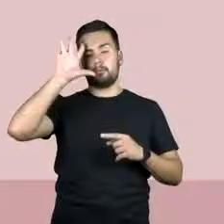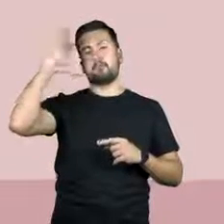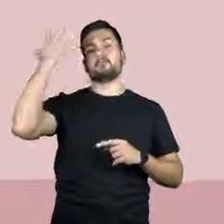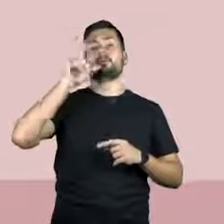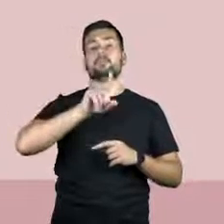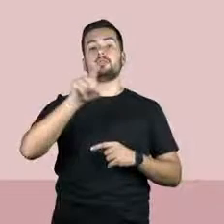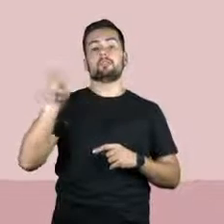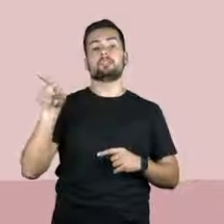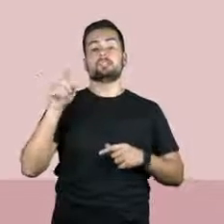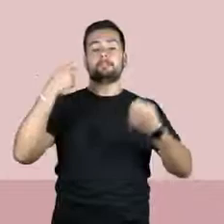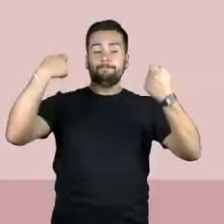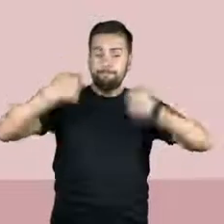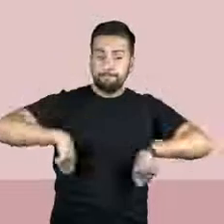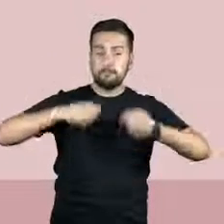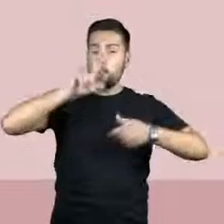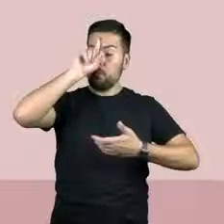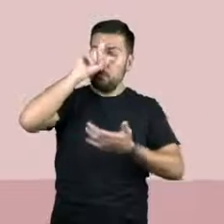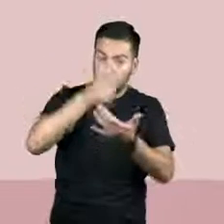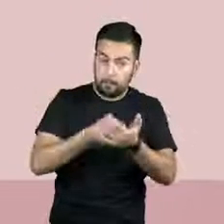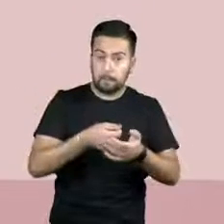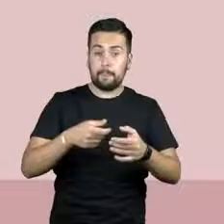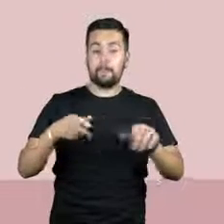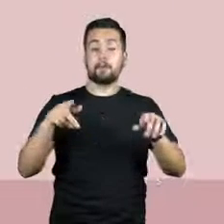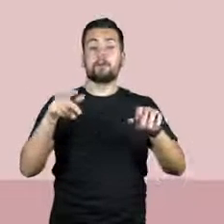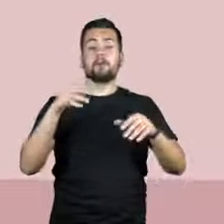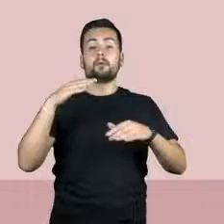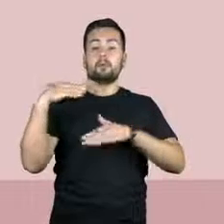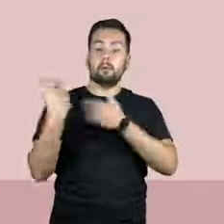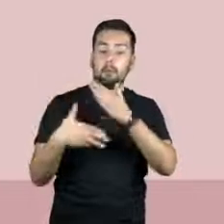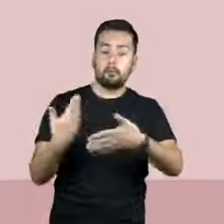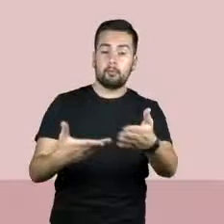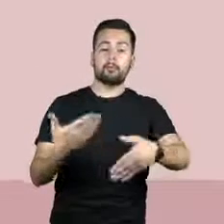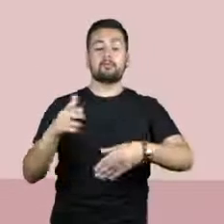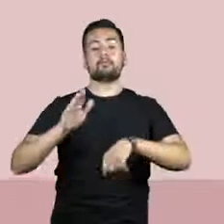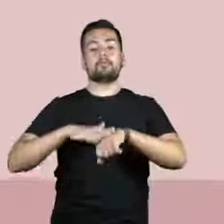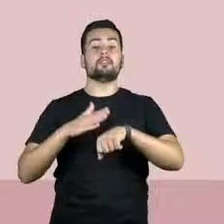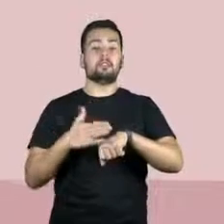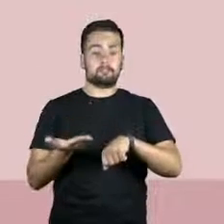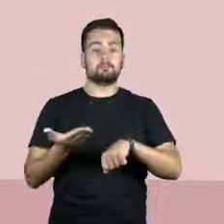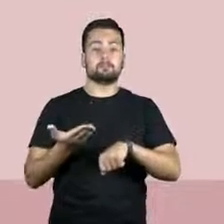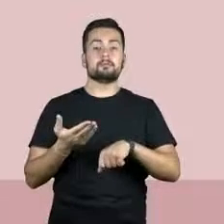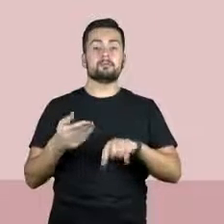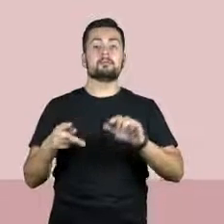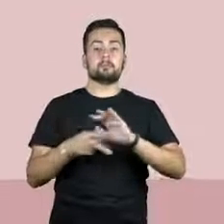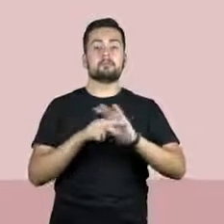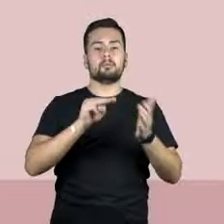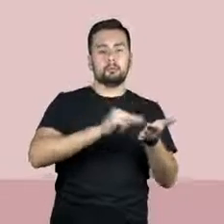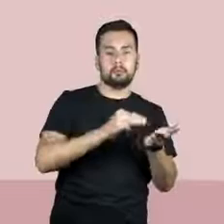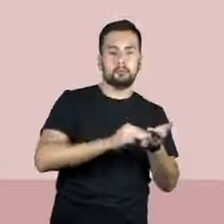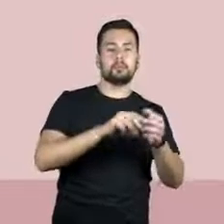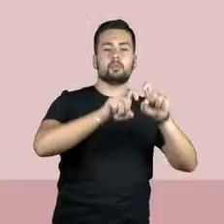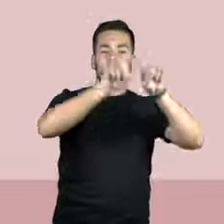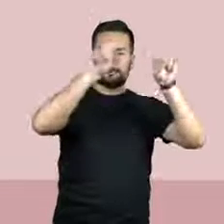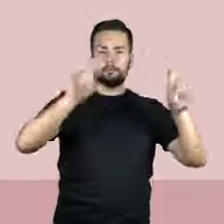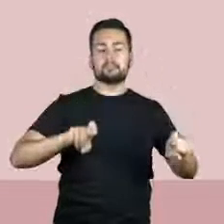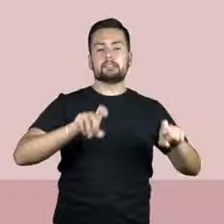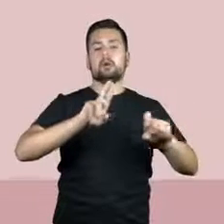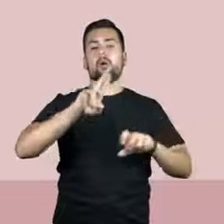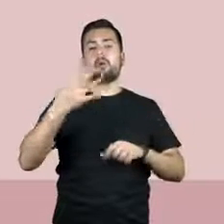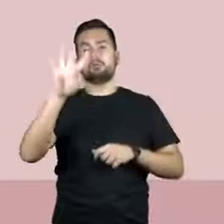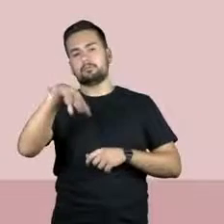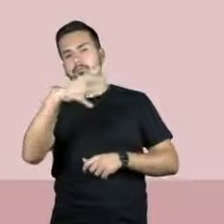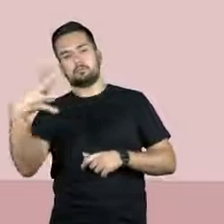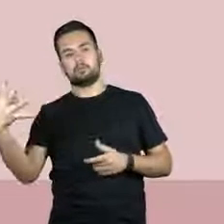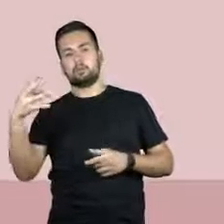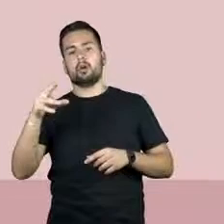você precisa necessariamente de um processo iterativo, né? Geralmente muito feito por métodos computacionais, né? Muitas vezes planilhados